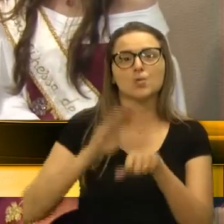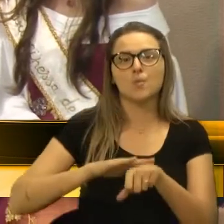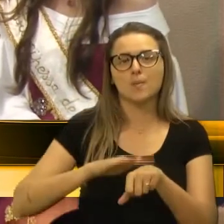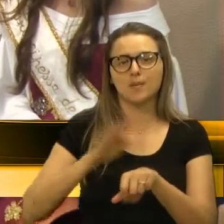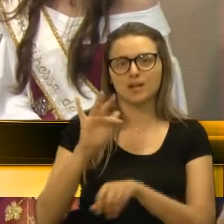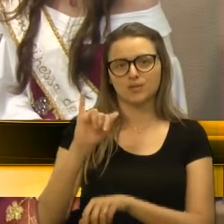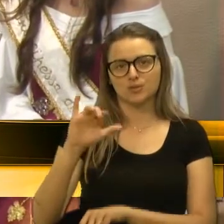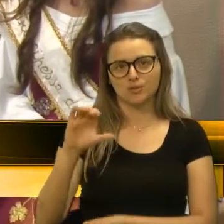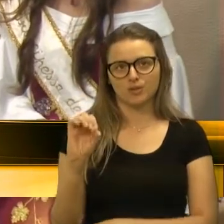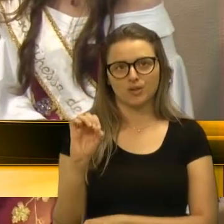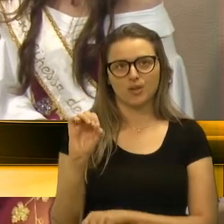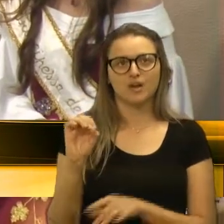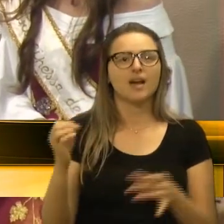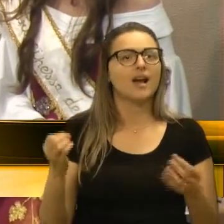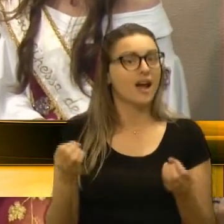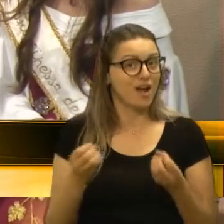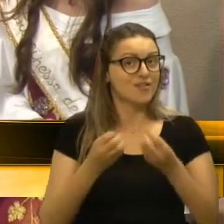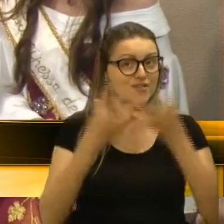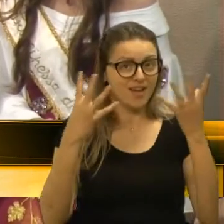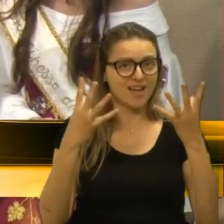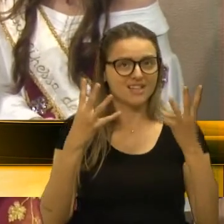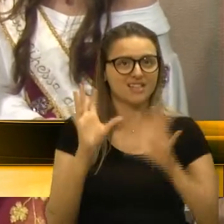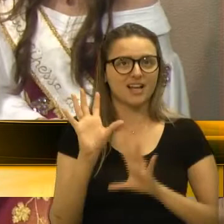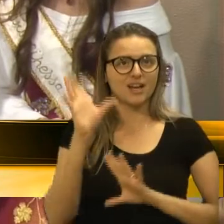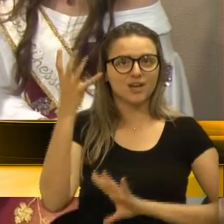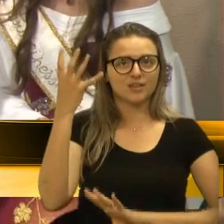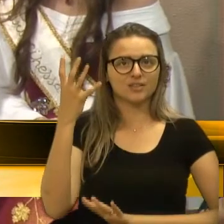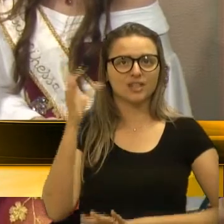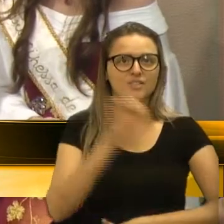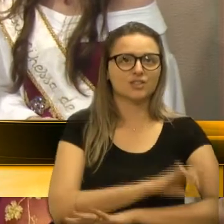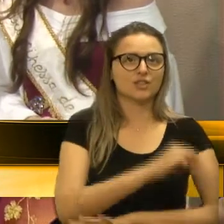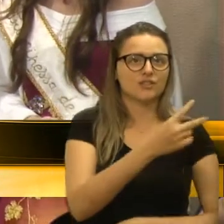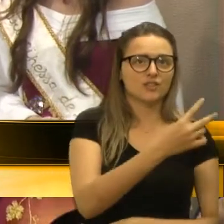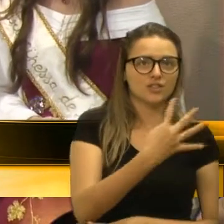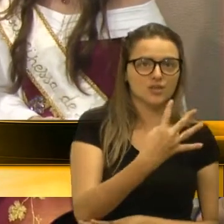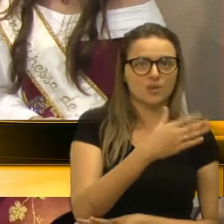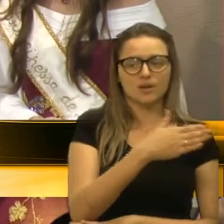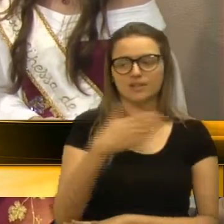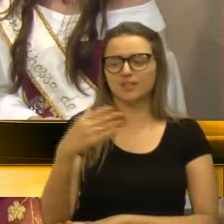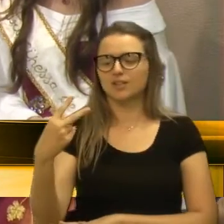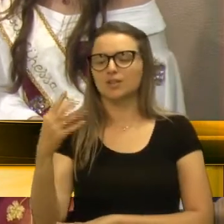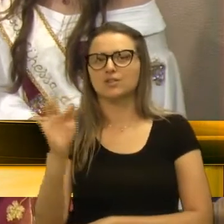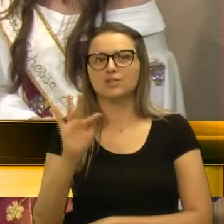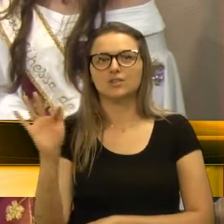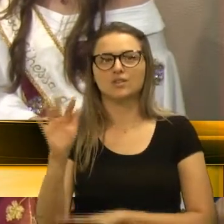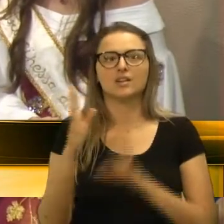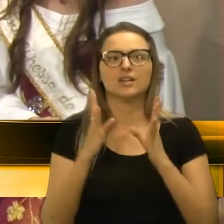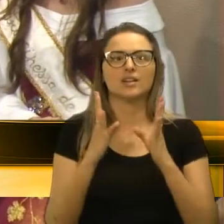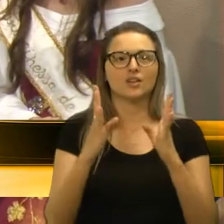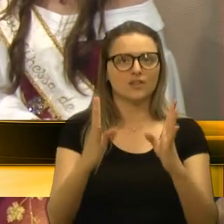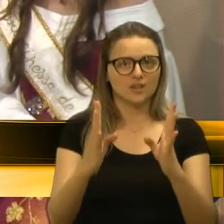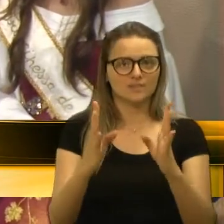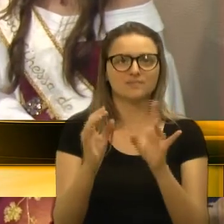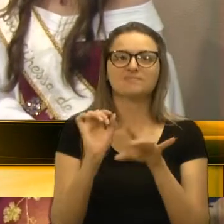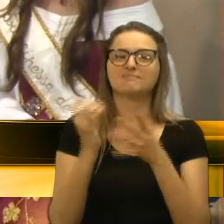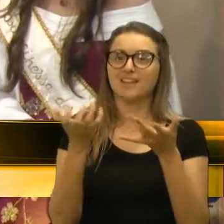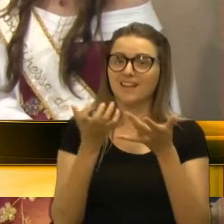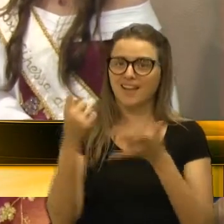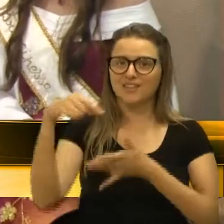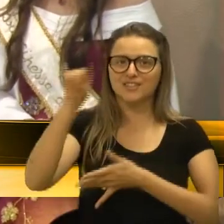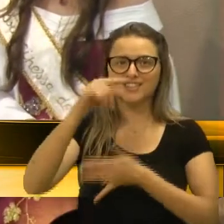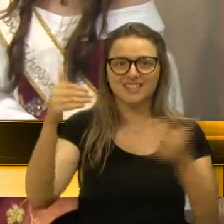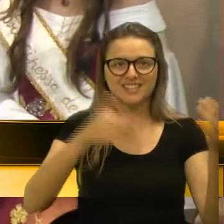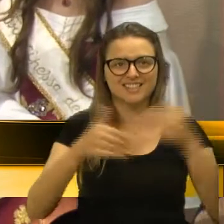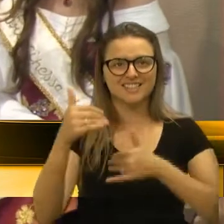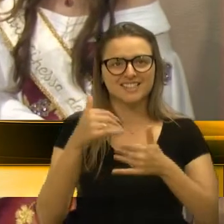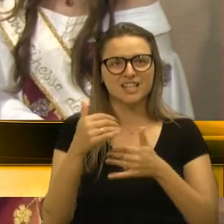Então, a festa irá ocorrer entre os dias 24 e 2 de fevereiro. Nova Roma do Sul espera por todos vocês.